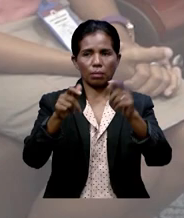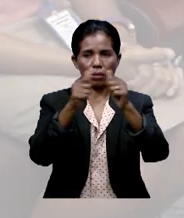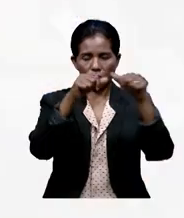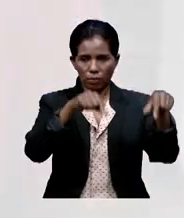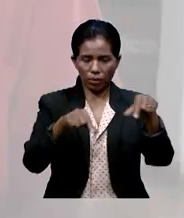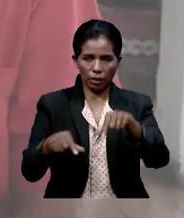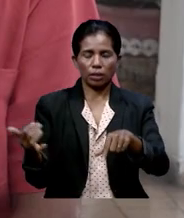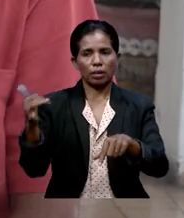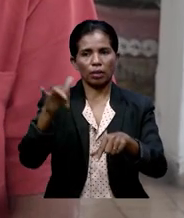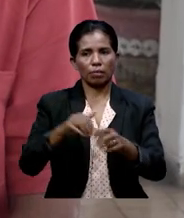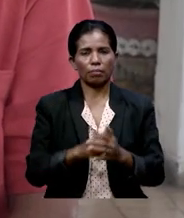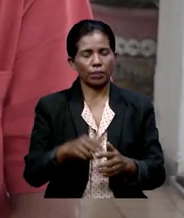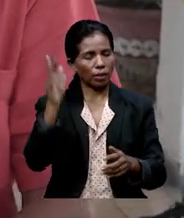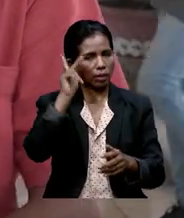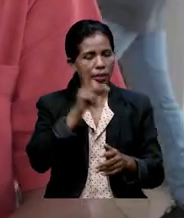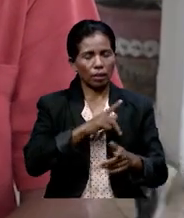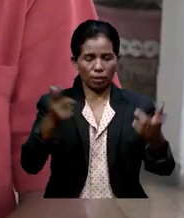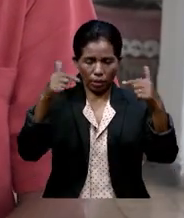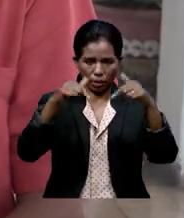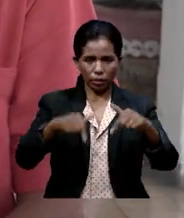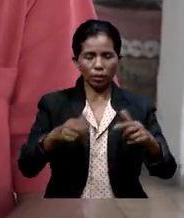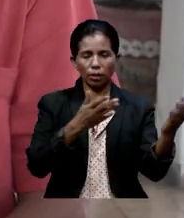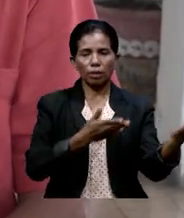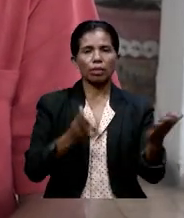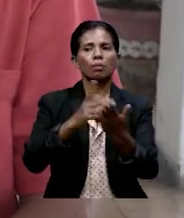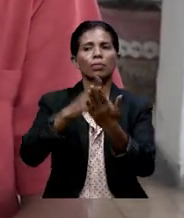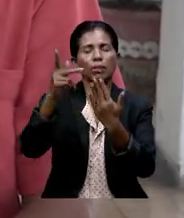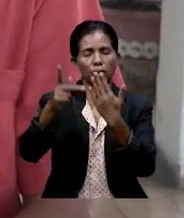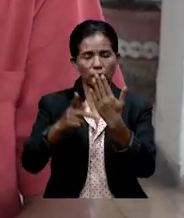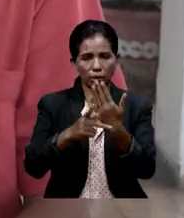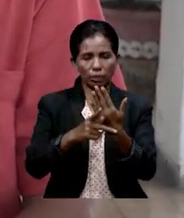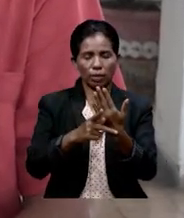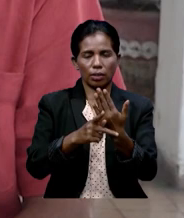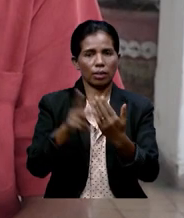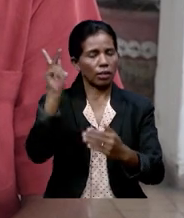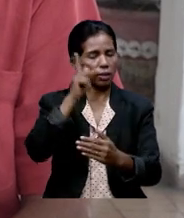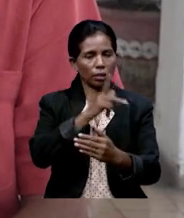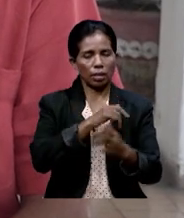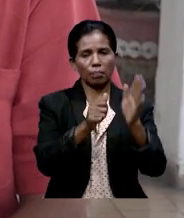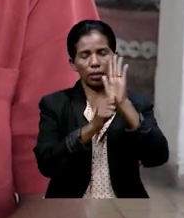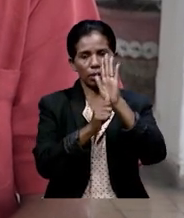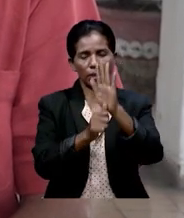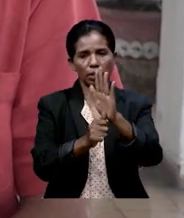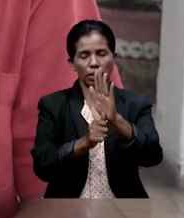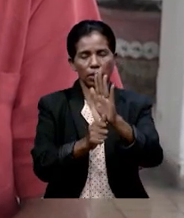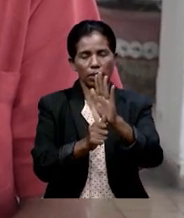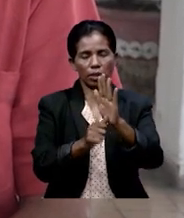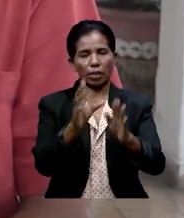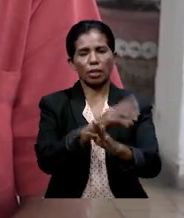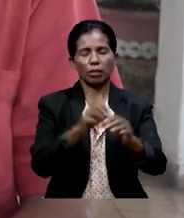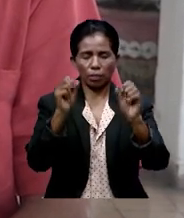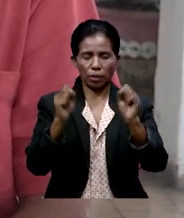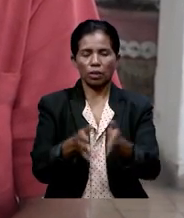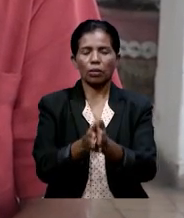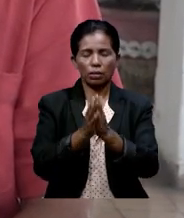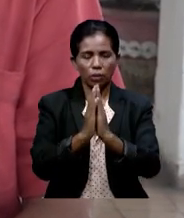Sira. KDTL, Maihané, onde o programa KDTL, Nia, ba apresenta Samba e a Sua Excelência Atuno, né, Russo